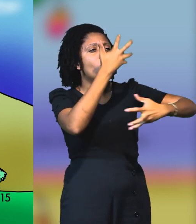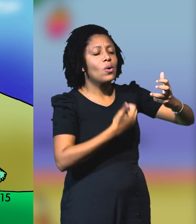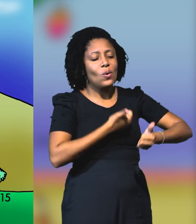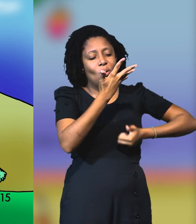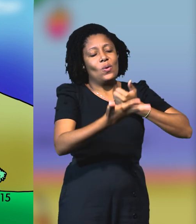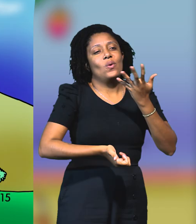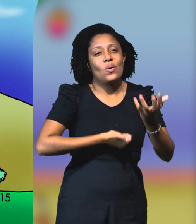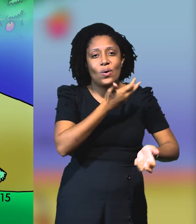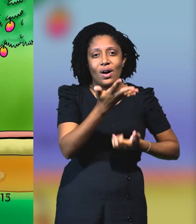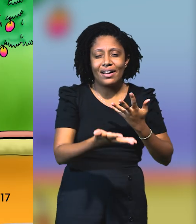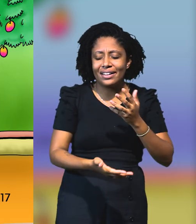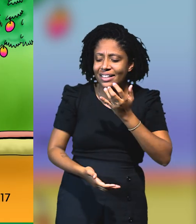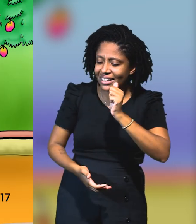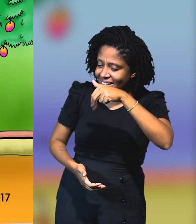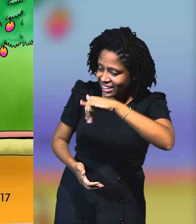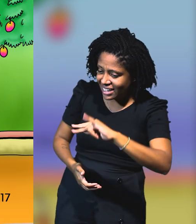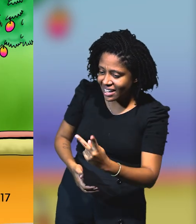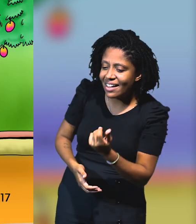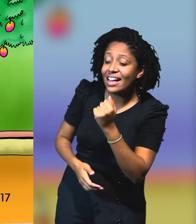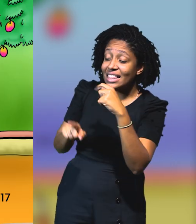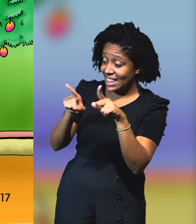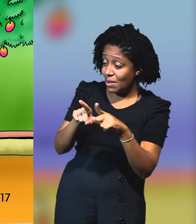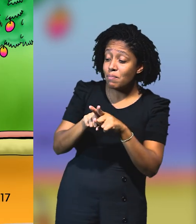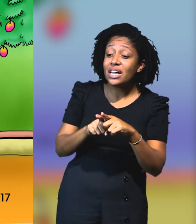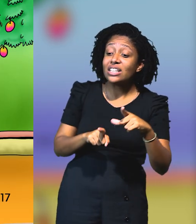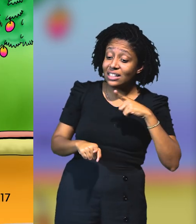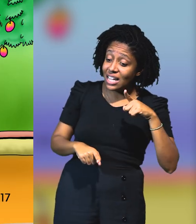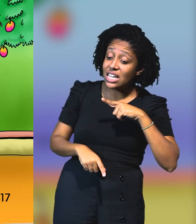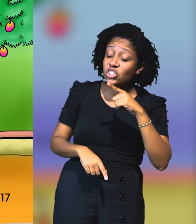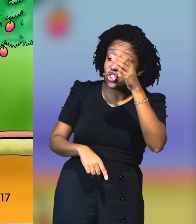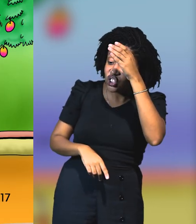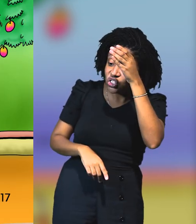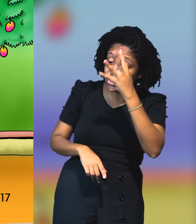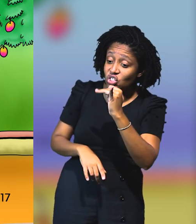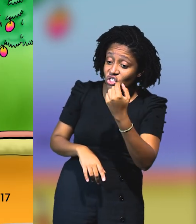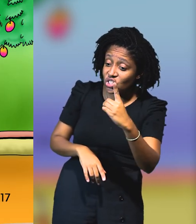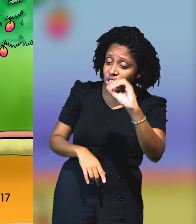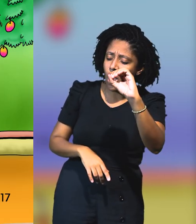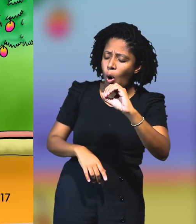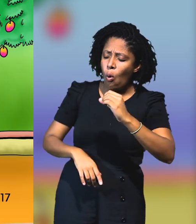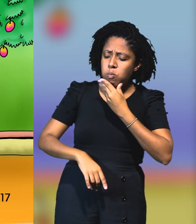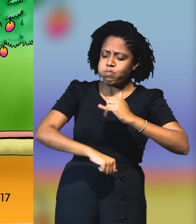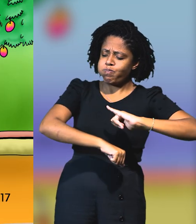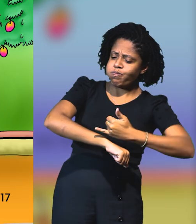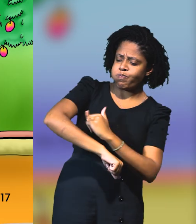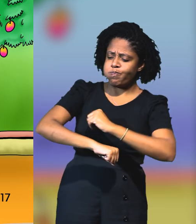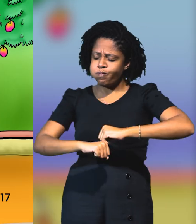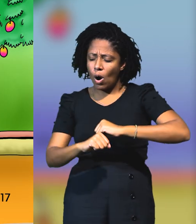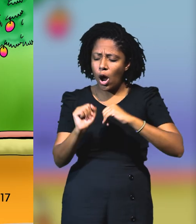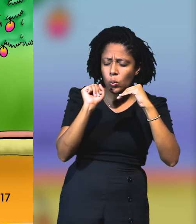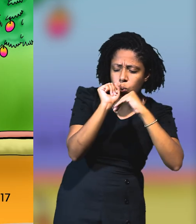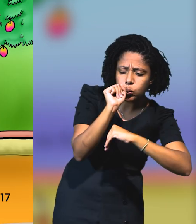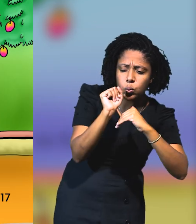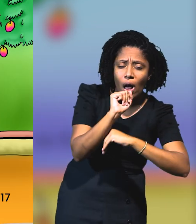inspirar. Aninha tinha também o seu Tião, senhor bem gordinho e misterioso